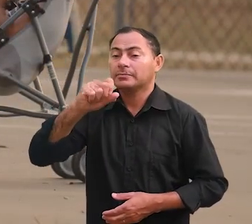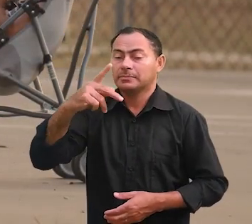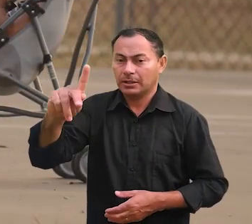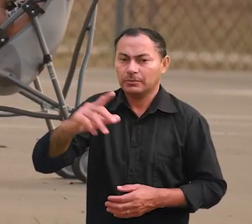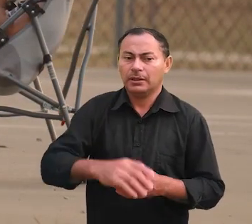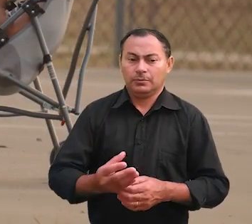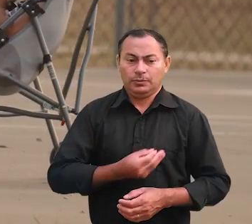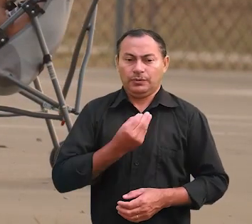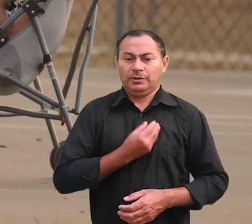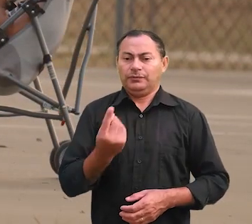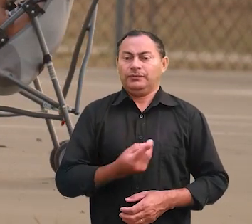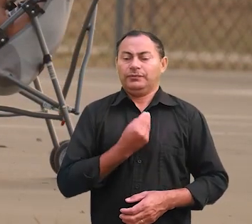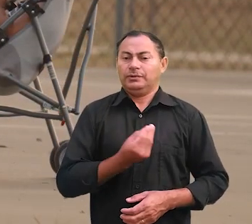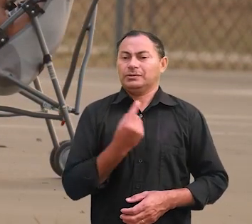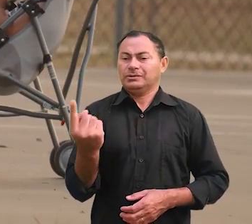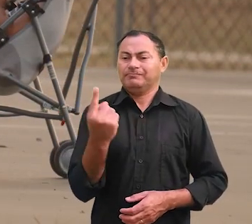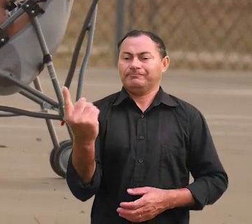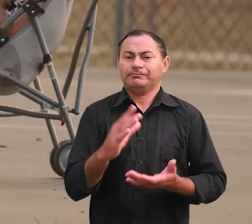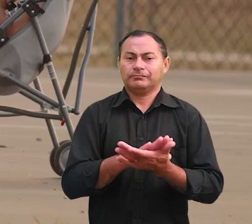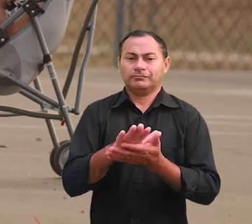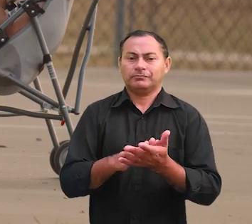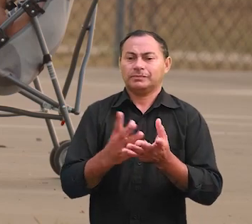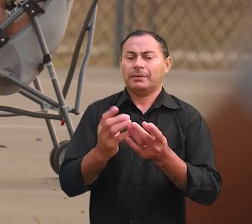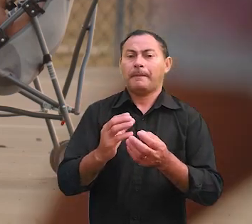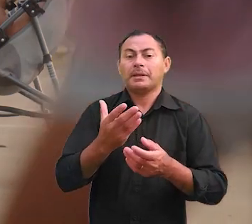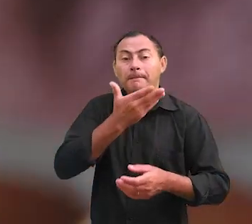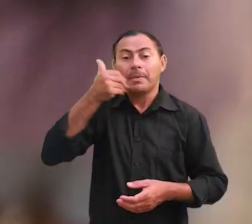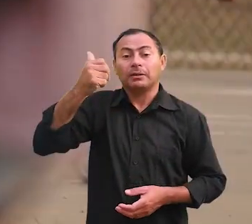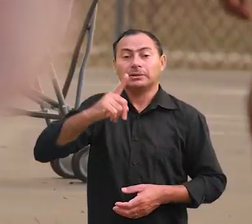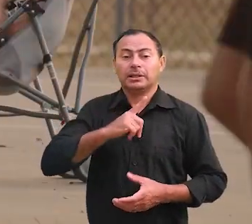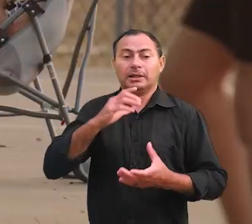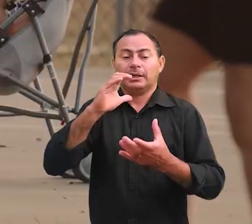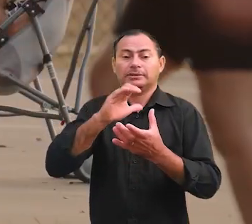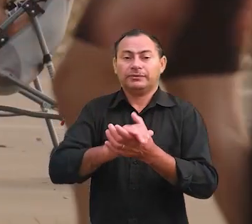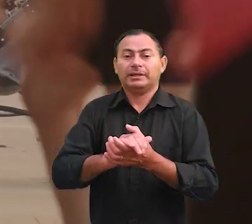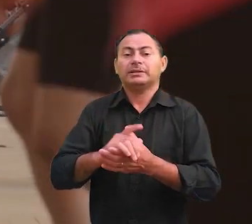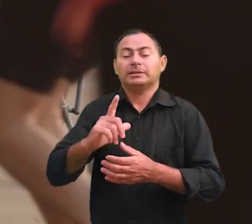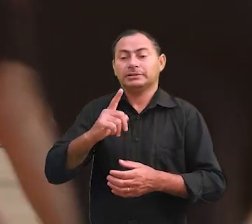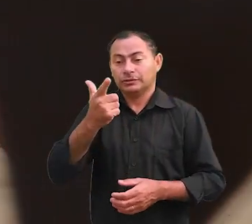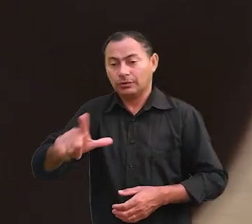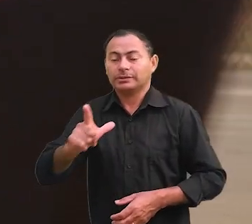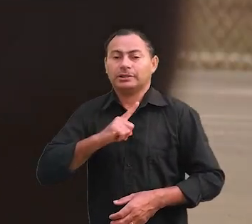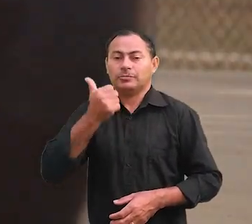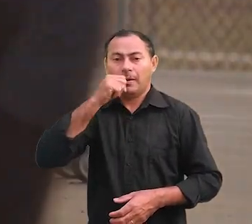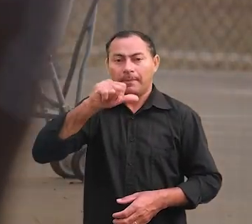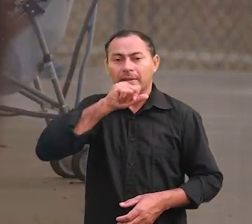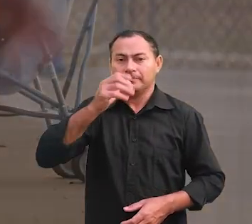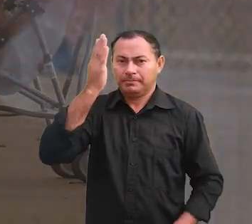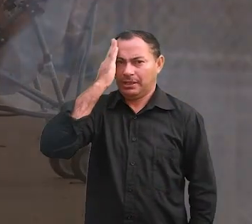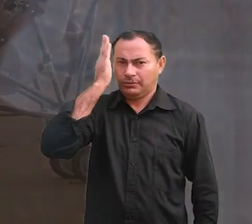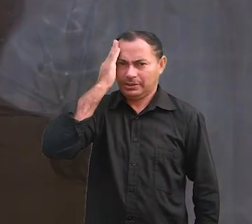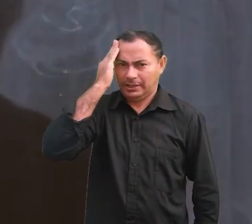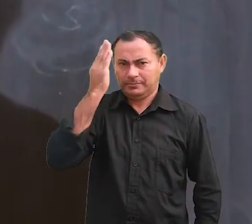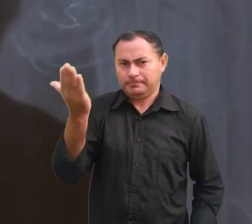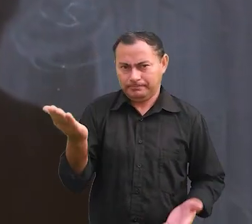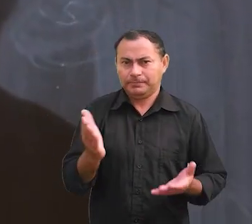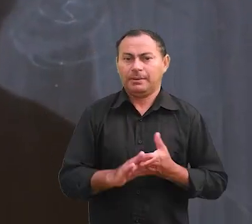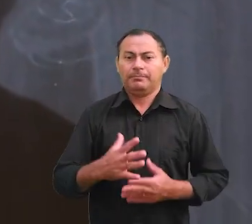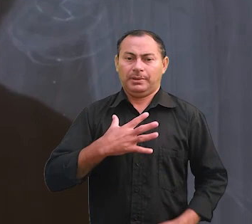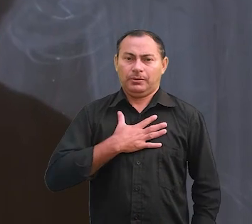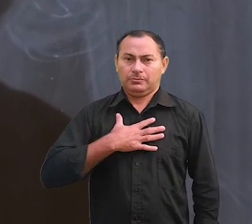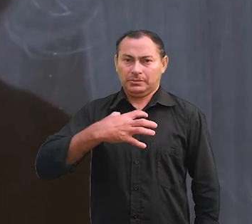os filhos durante todo esse tempo viviam soltos e teria sido muito melhor se tivesse uma mãe eu sei que esse